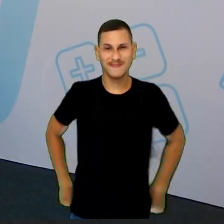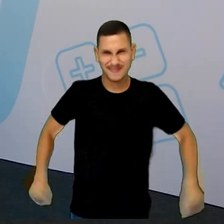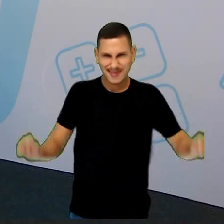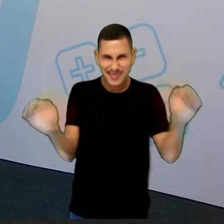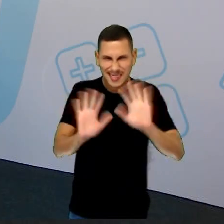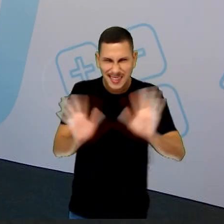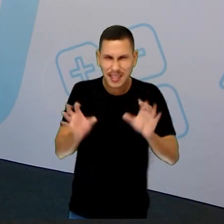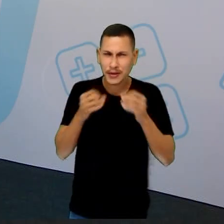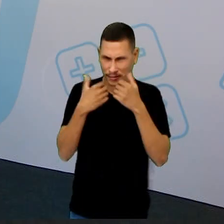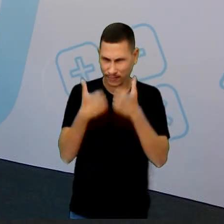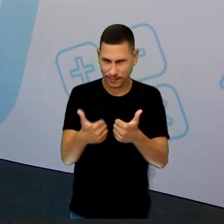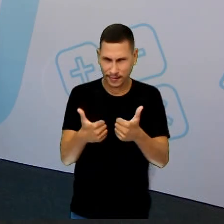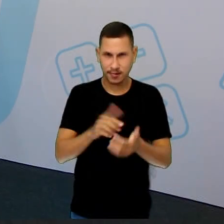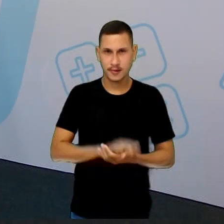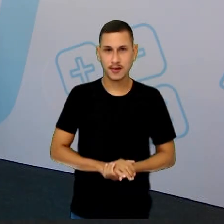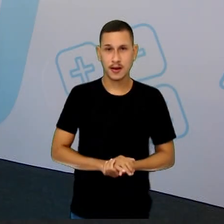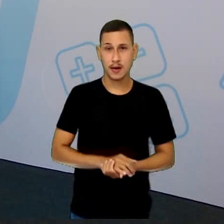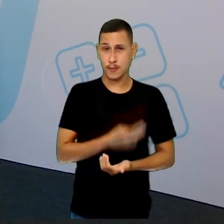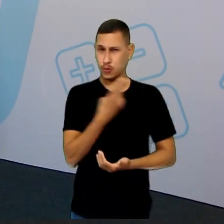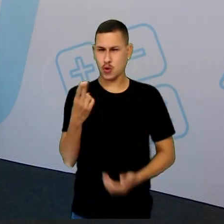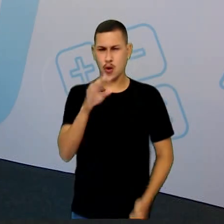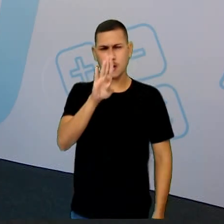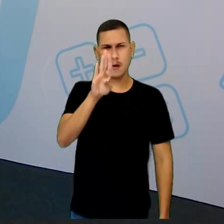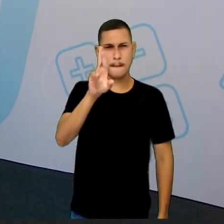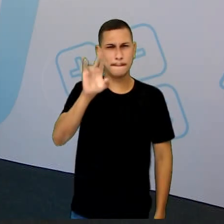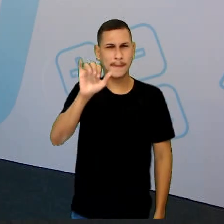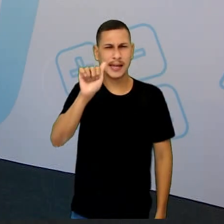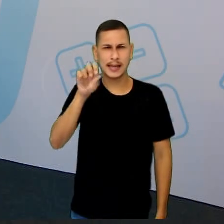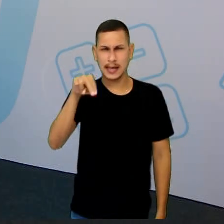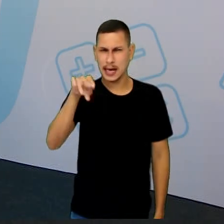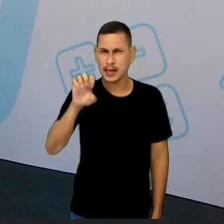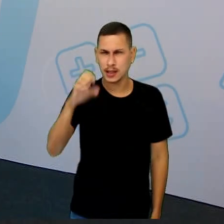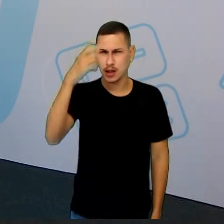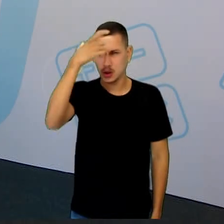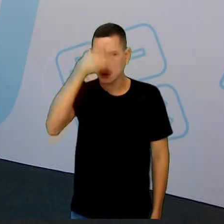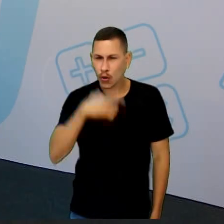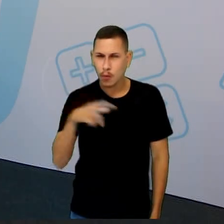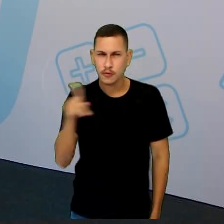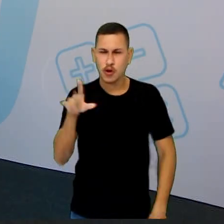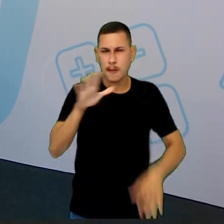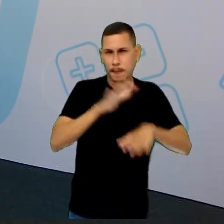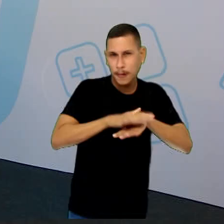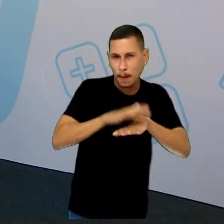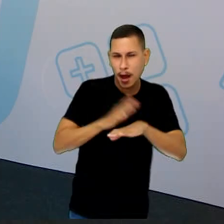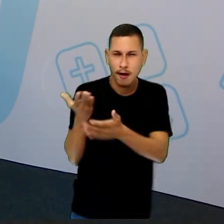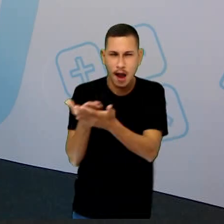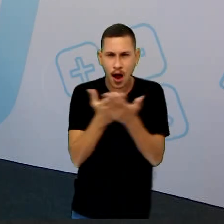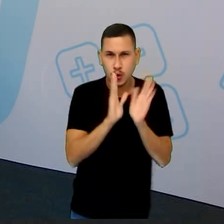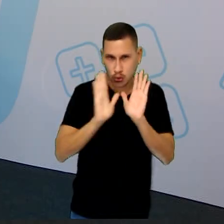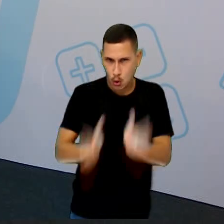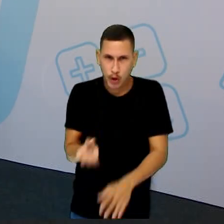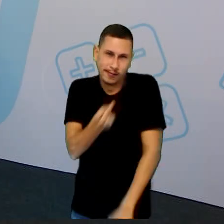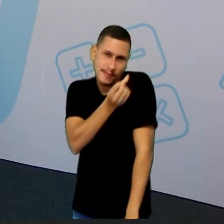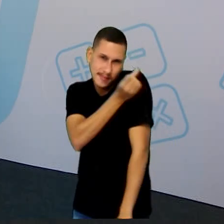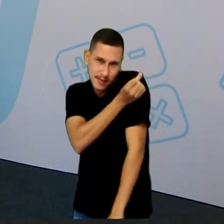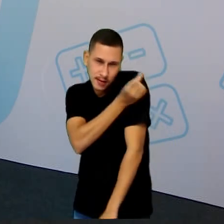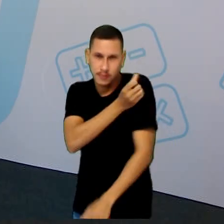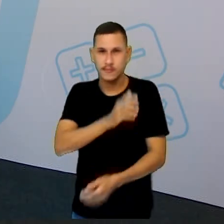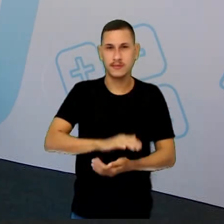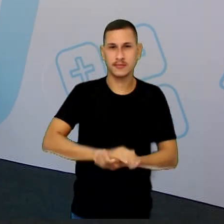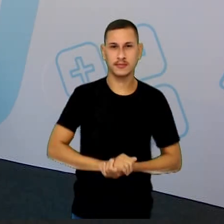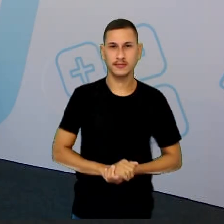Olá pessoal, tudo bem? Eu me chamo Briane Mourão, sou professora de matemática e a nossa aula de hoje vai para os sextos